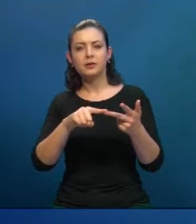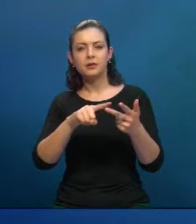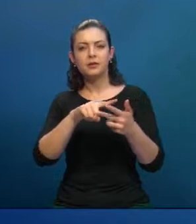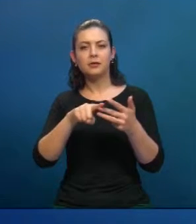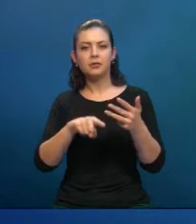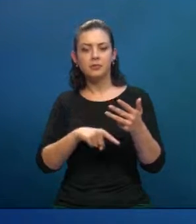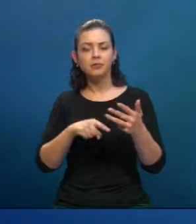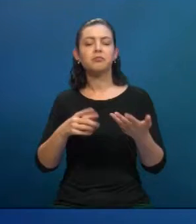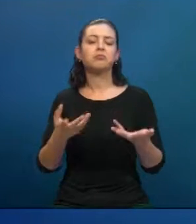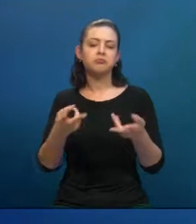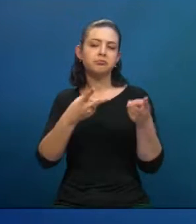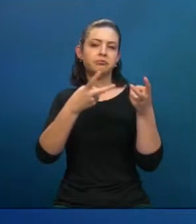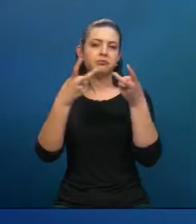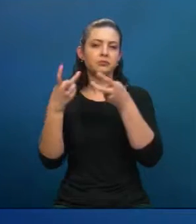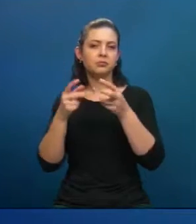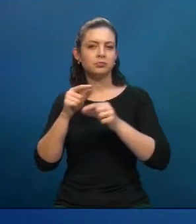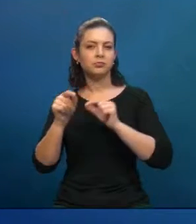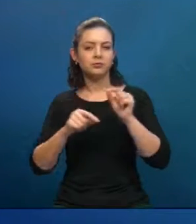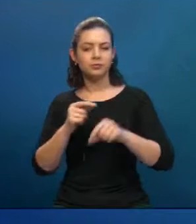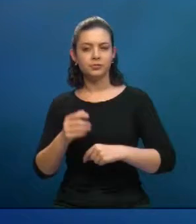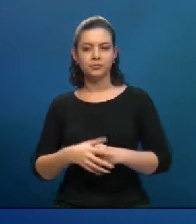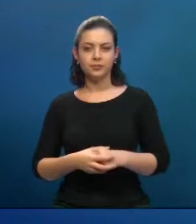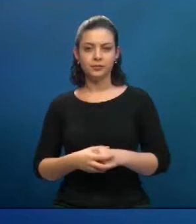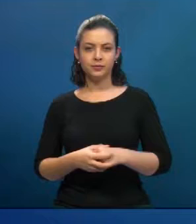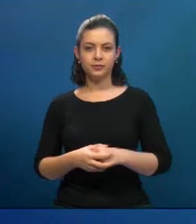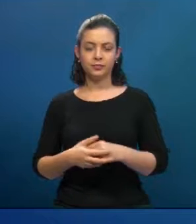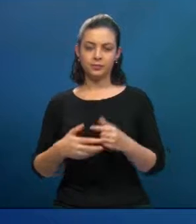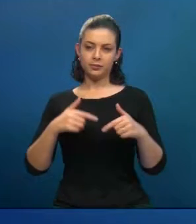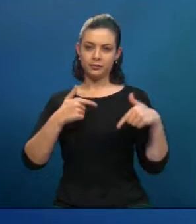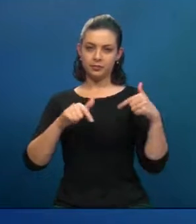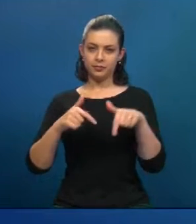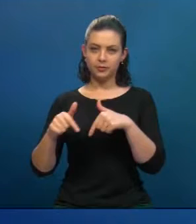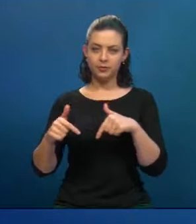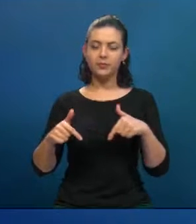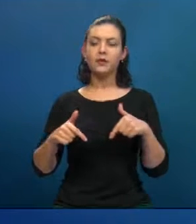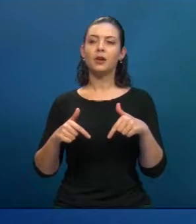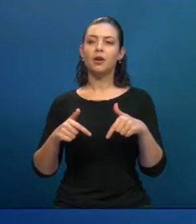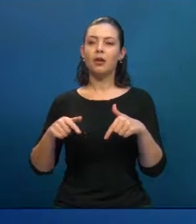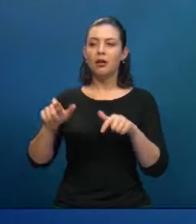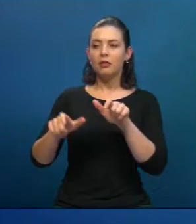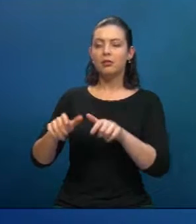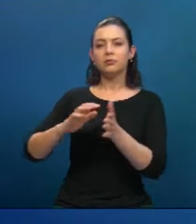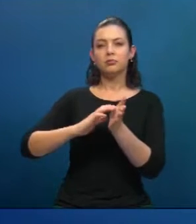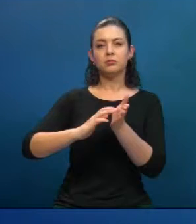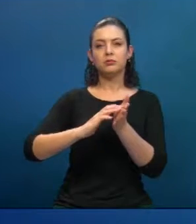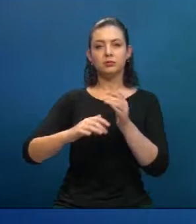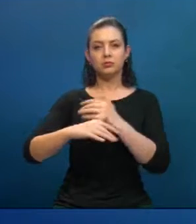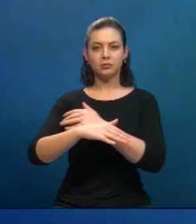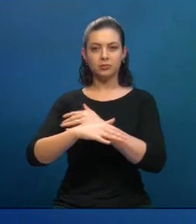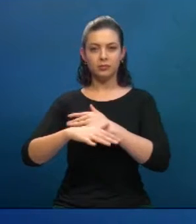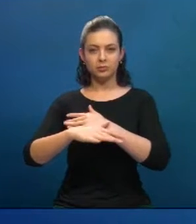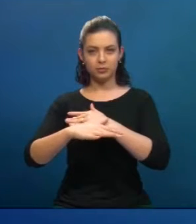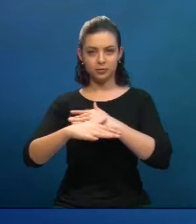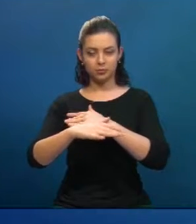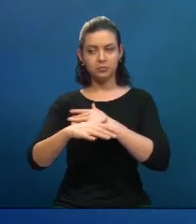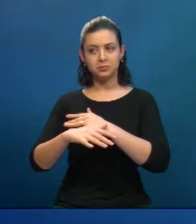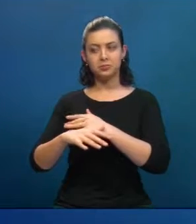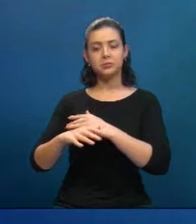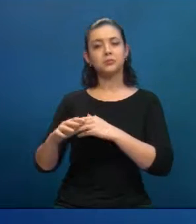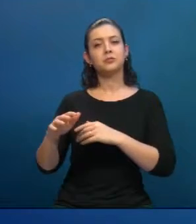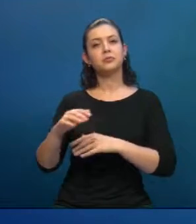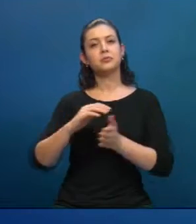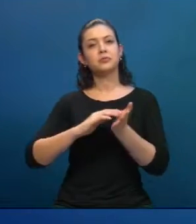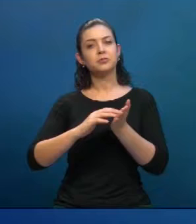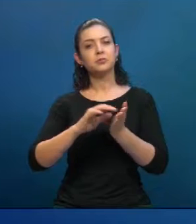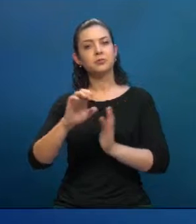disso então a gente percebe é o trabalho da secretaria de mobilidade urbana e nome do nosso amigo lá